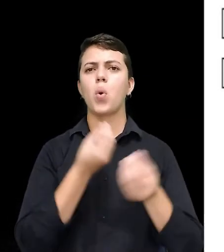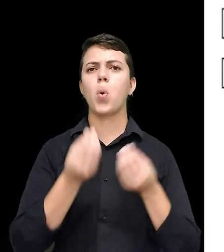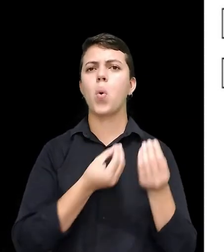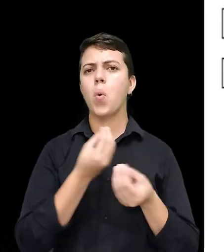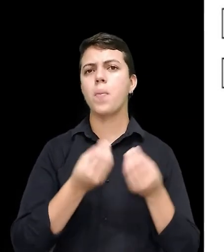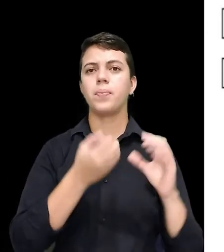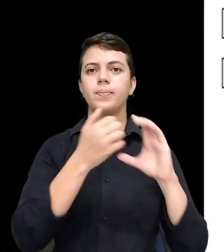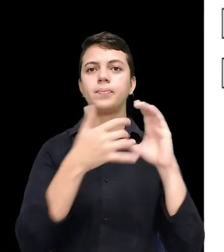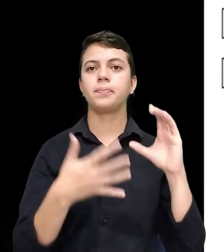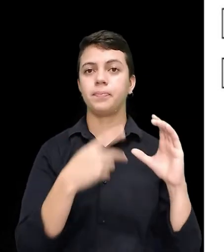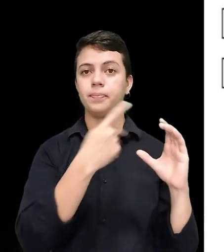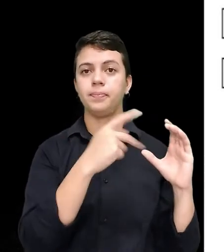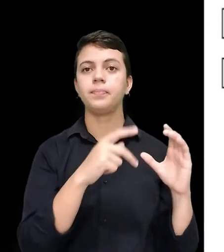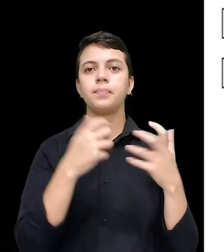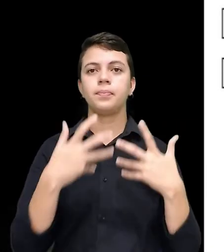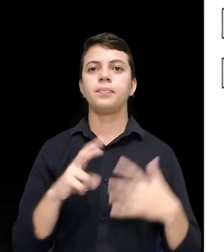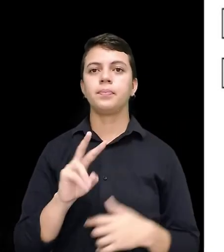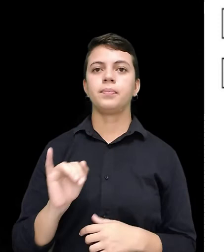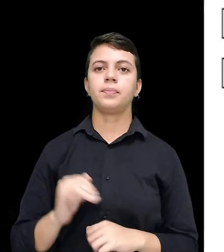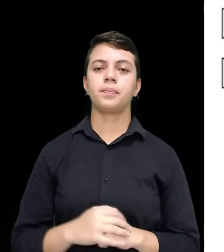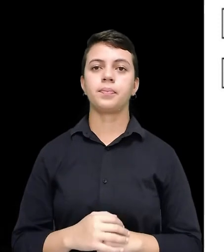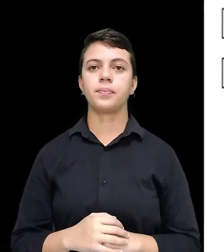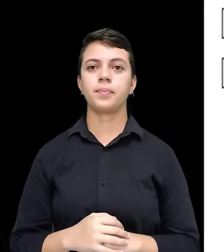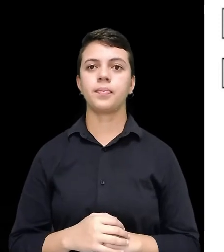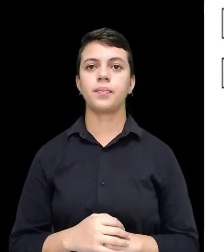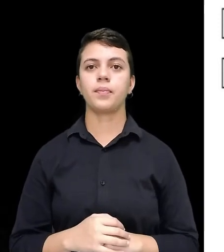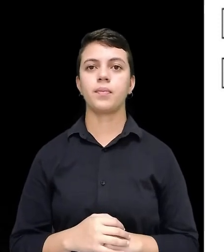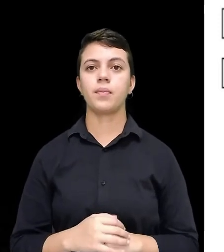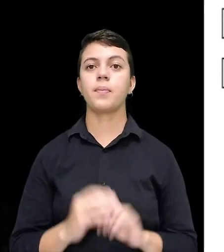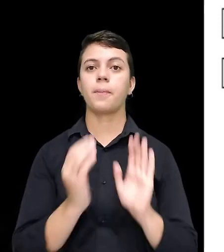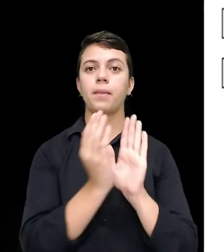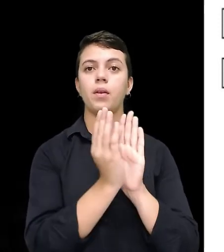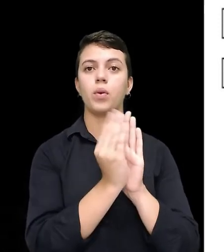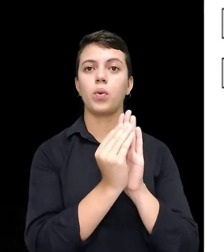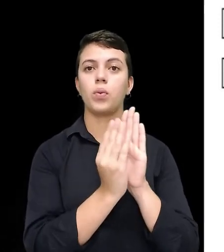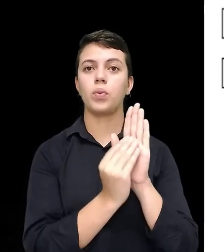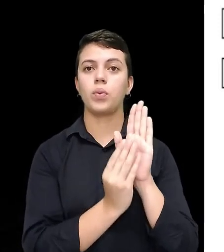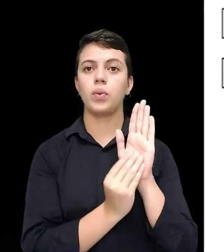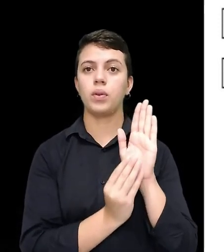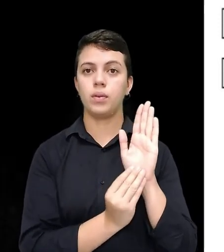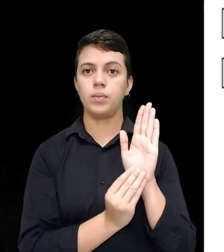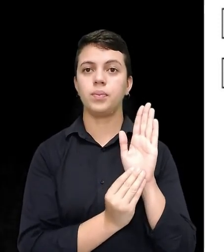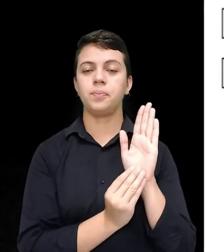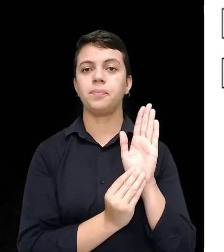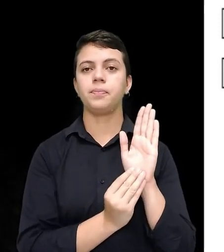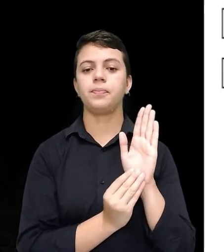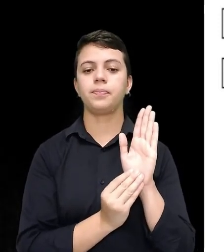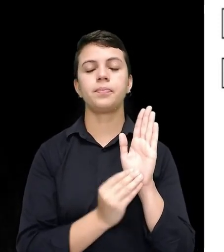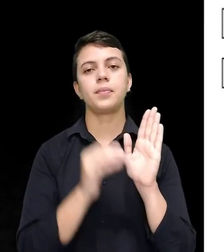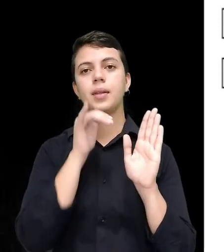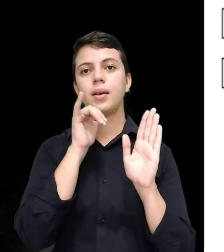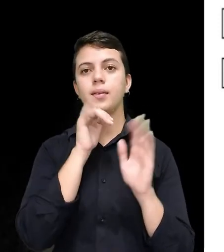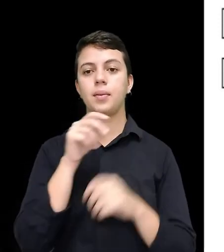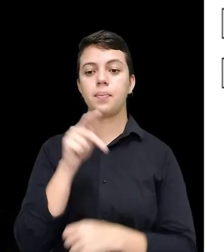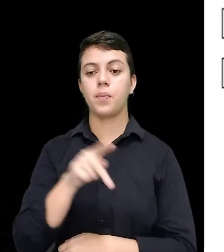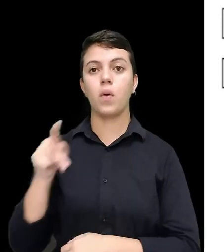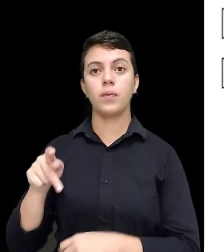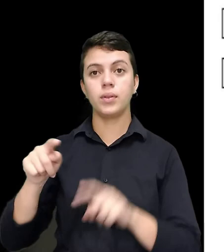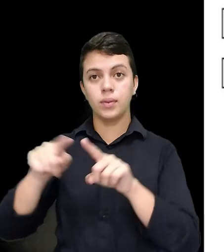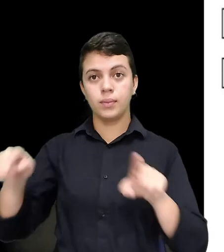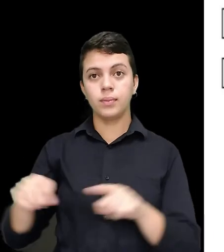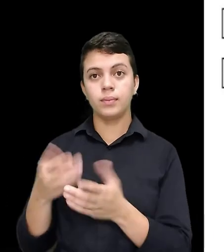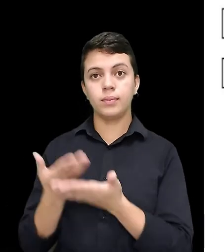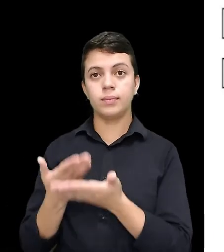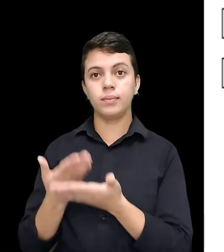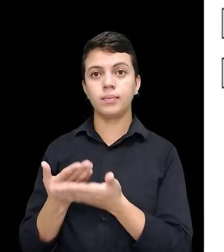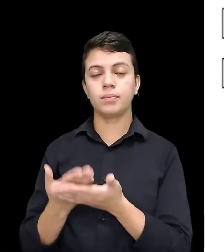conteúdos são propriamente ditos, né, são os que resultam da necessidade do interesse do manifesto do grupo, é uma